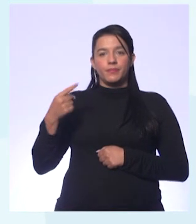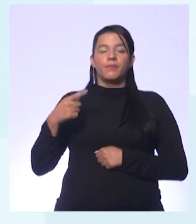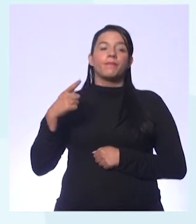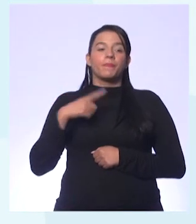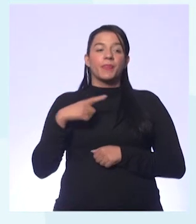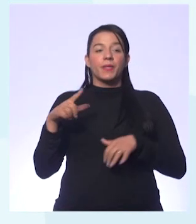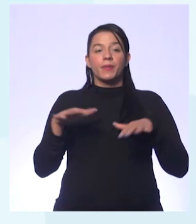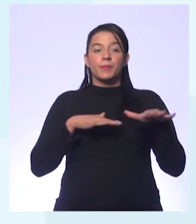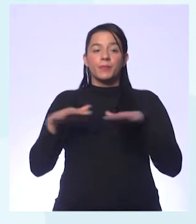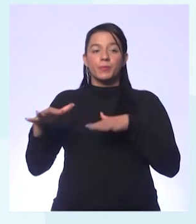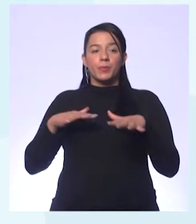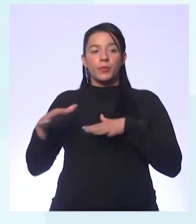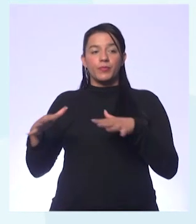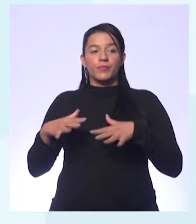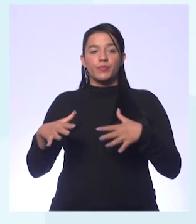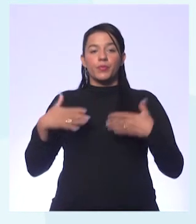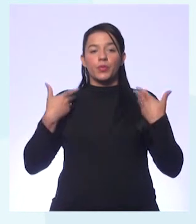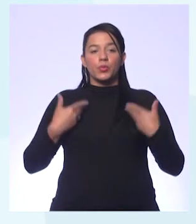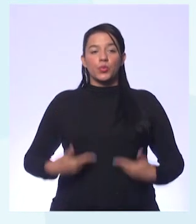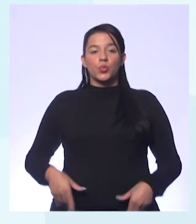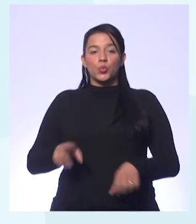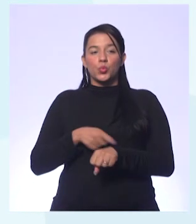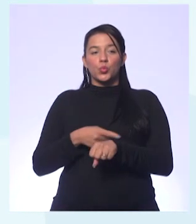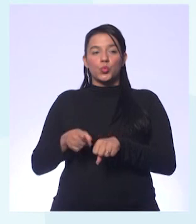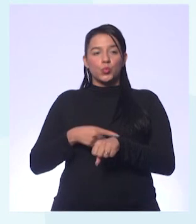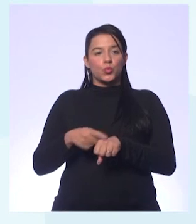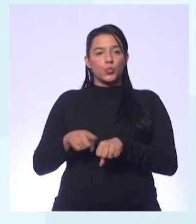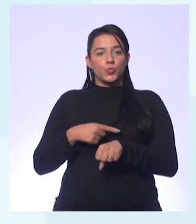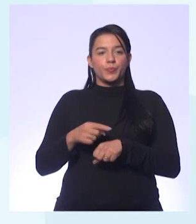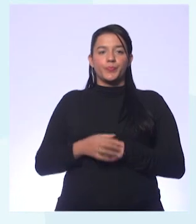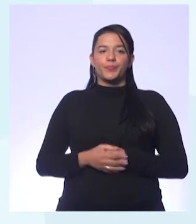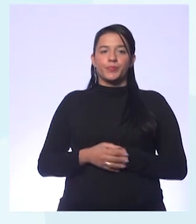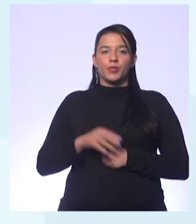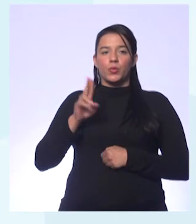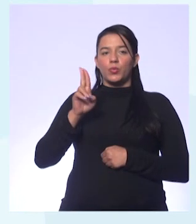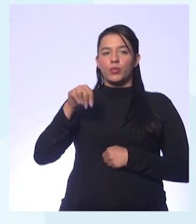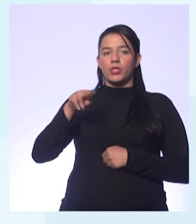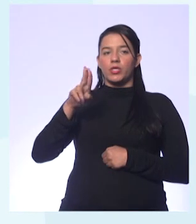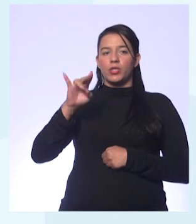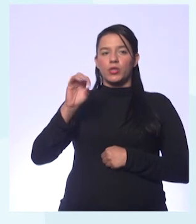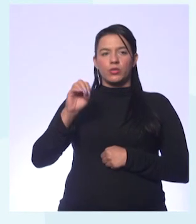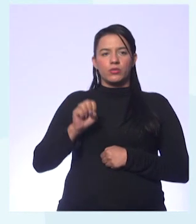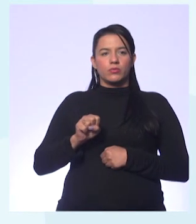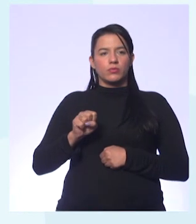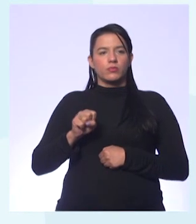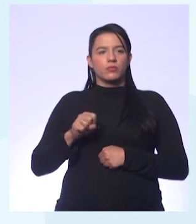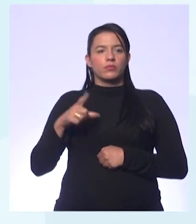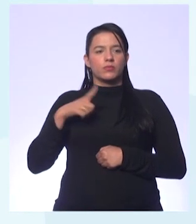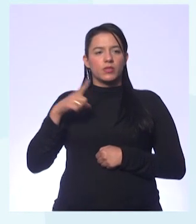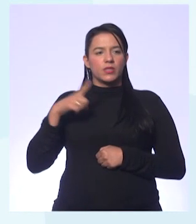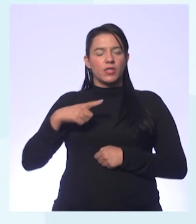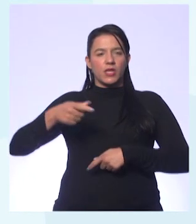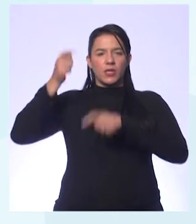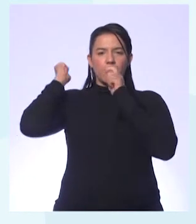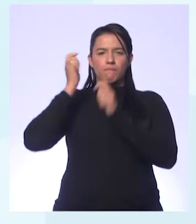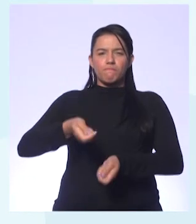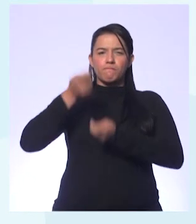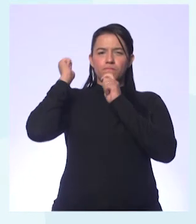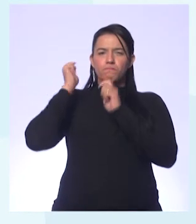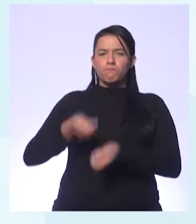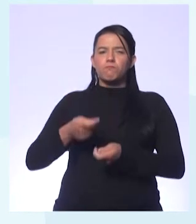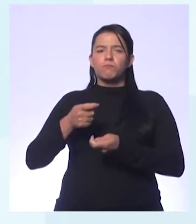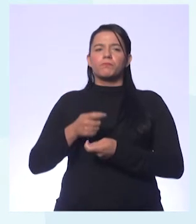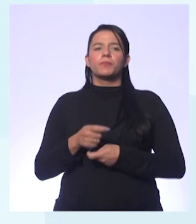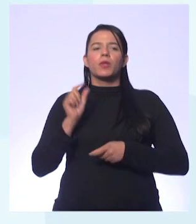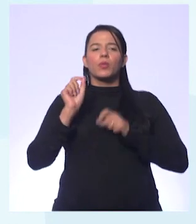movimento ludista, é o ludismo. Vocês estão olhando aí que eles estão quebrando a máquina? No movimento ludista, então, eles